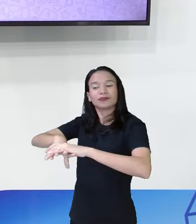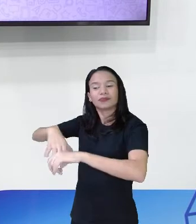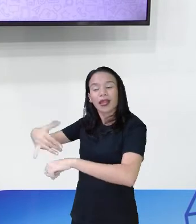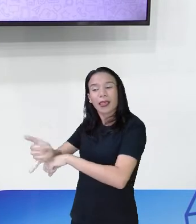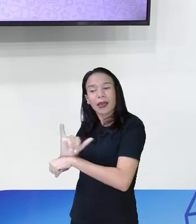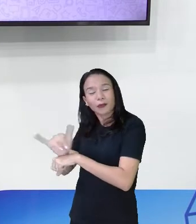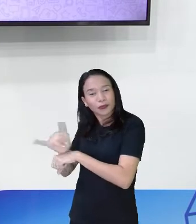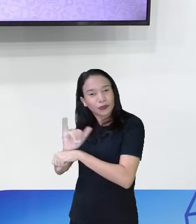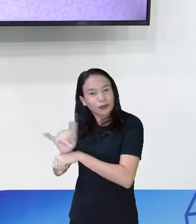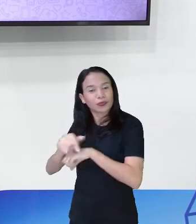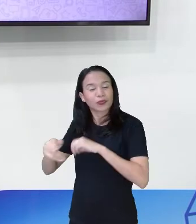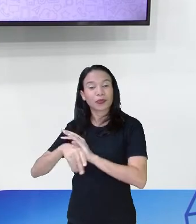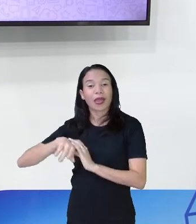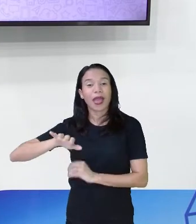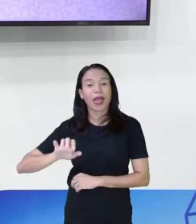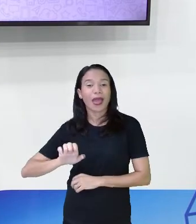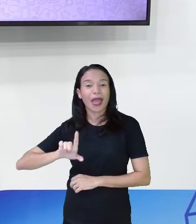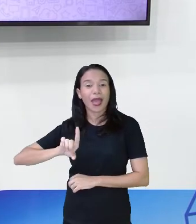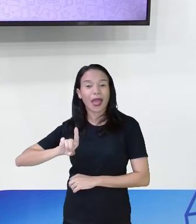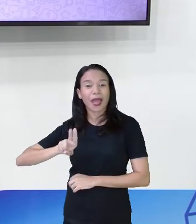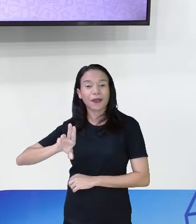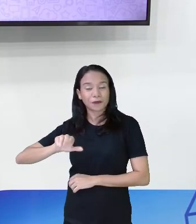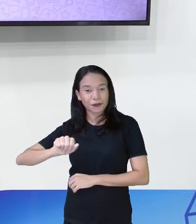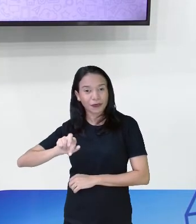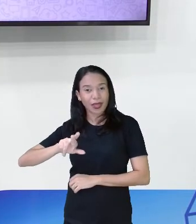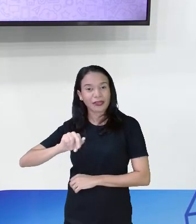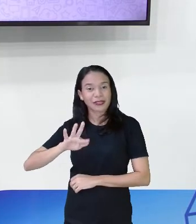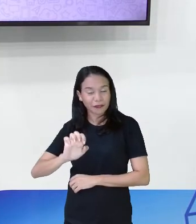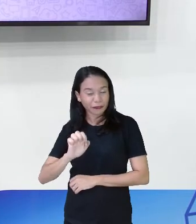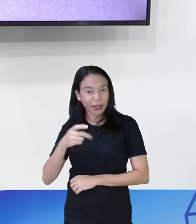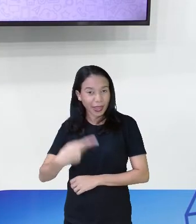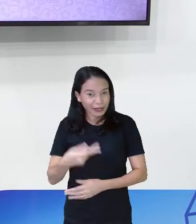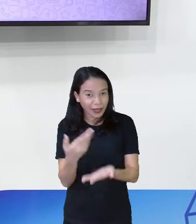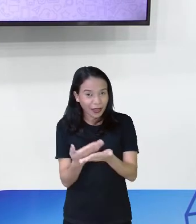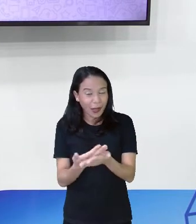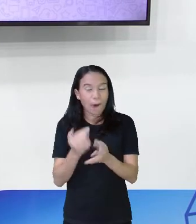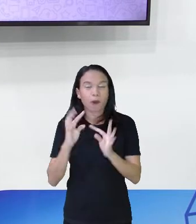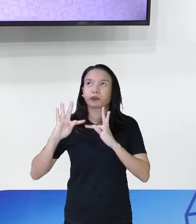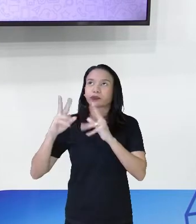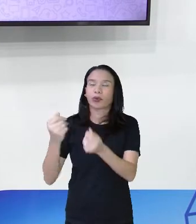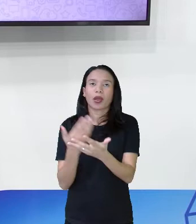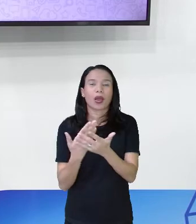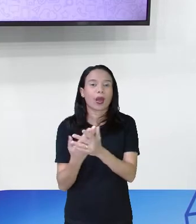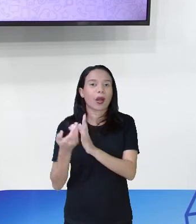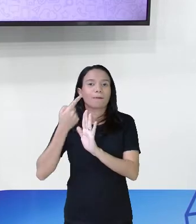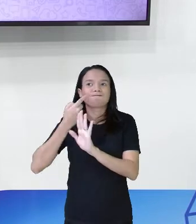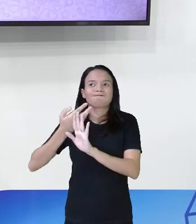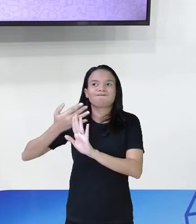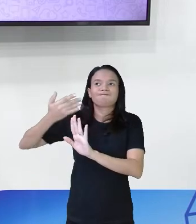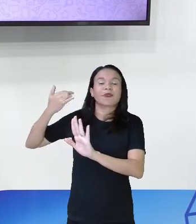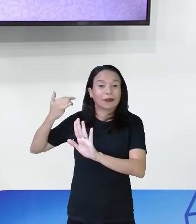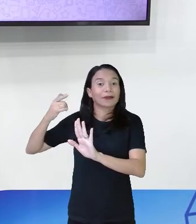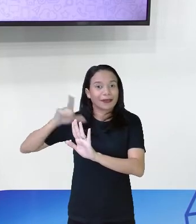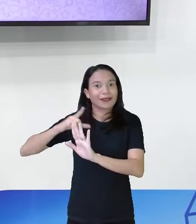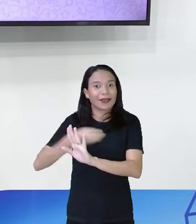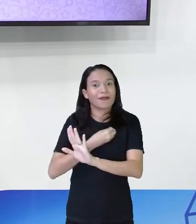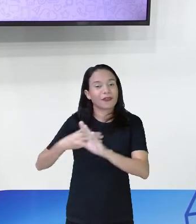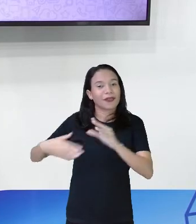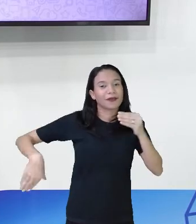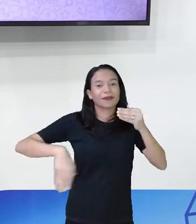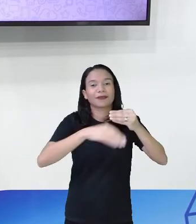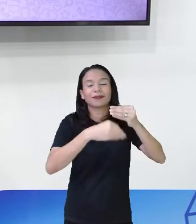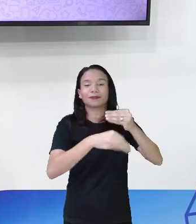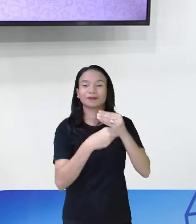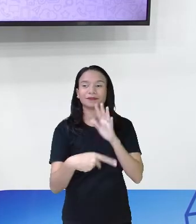Recife, lá no YouTube, e não só essa aula, todas as aulas que já foram dadas aqui no Educa estarão lá disponíveis